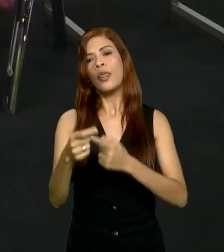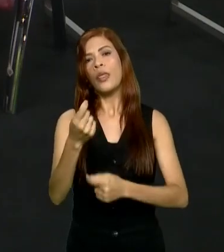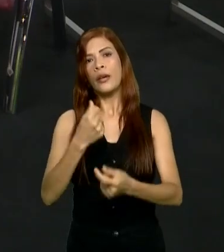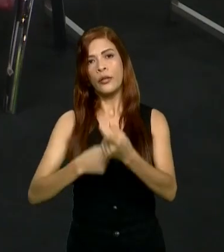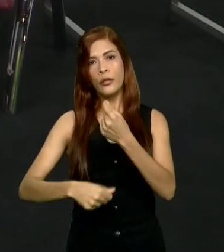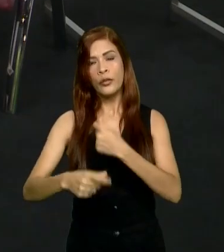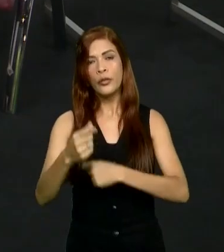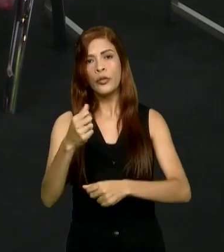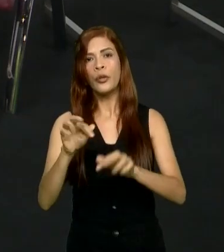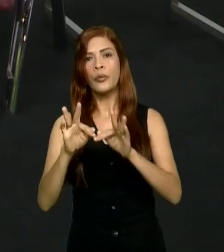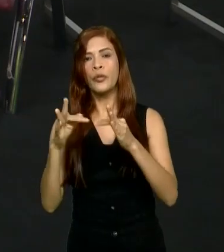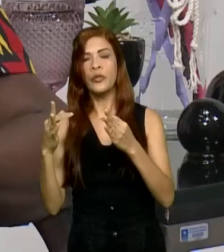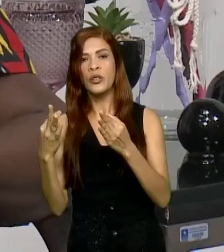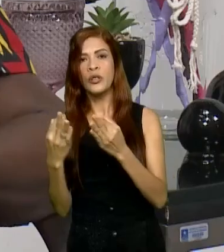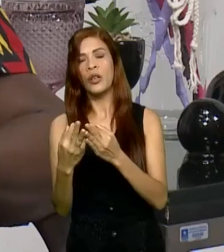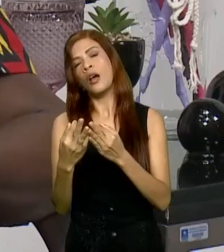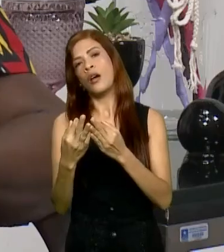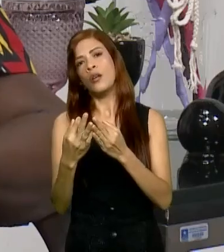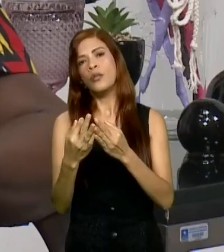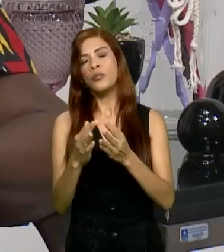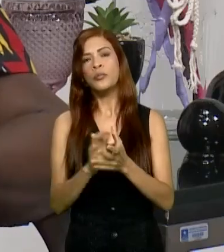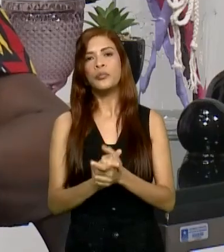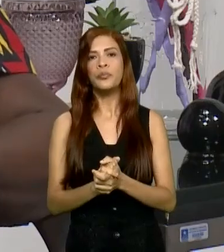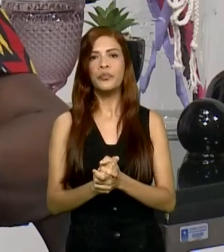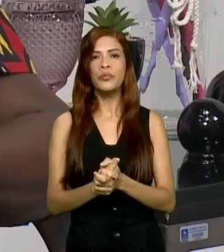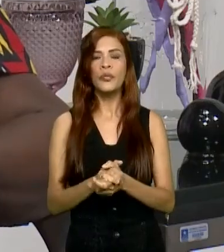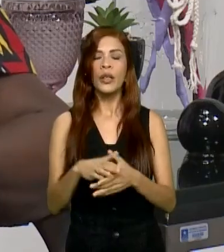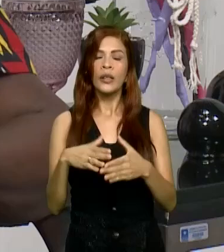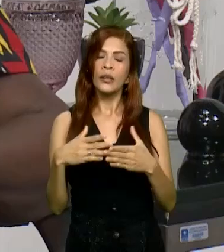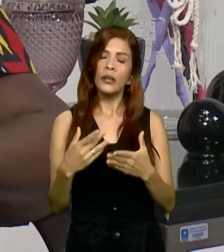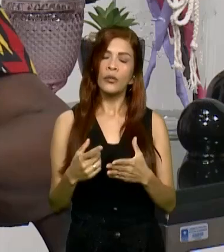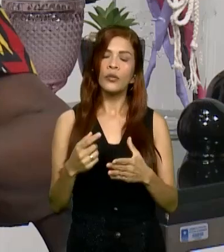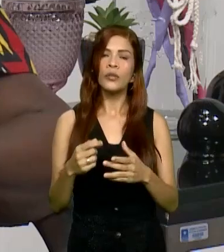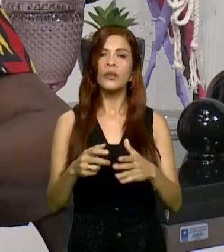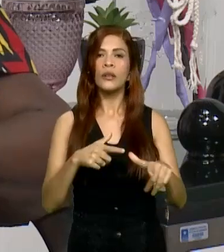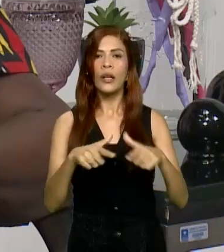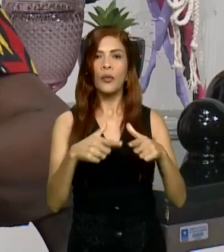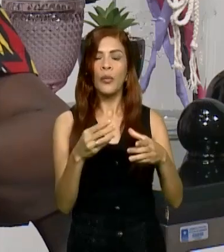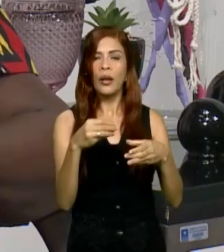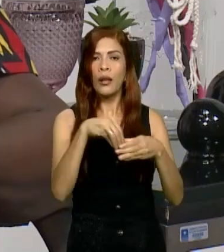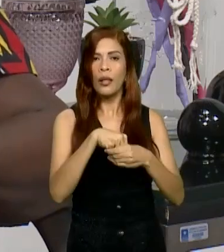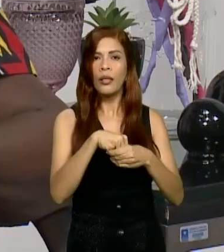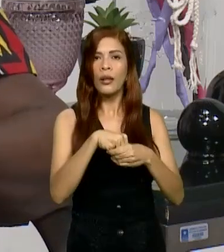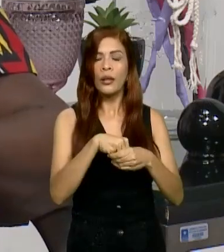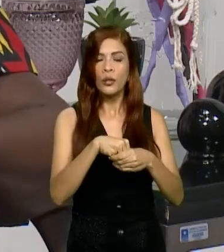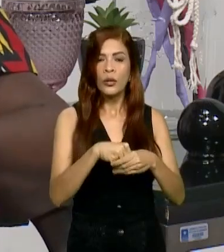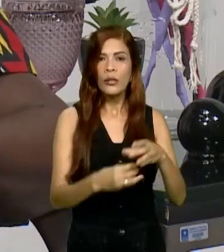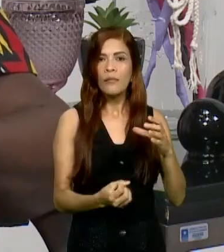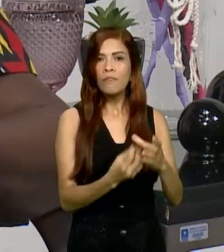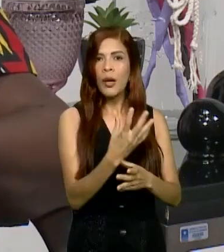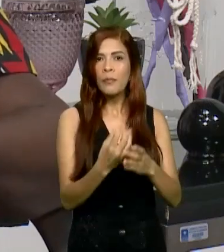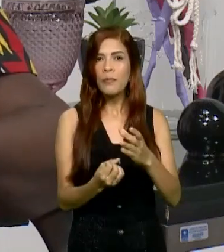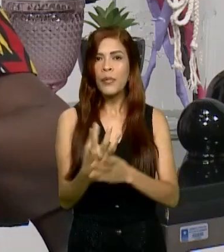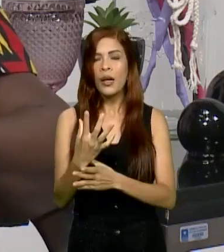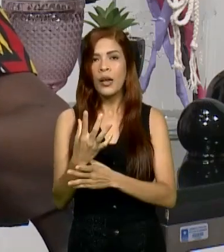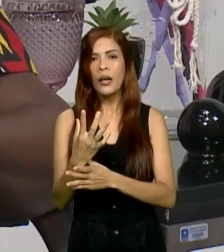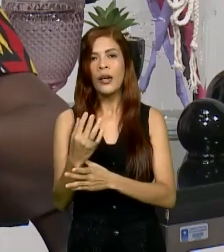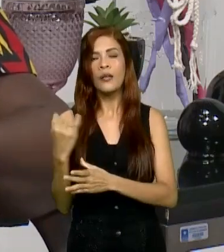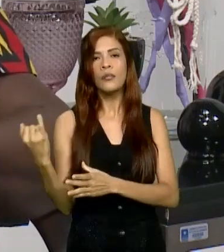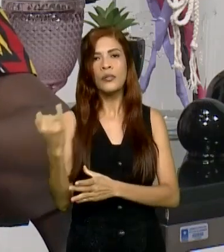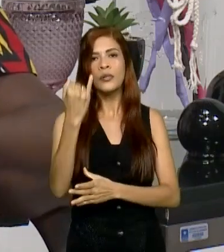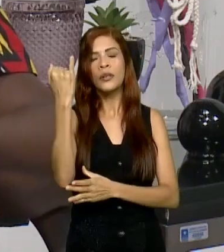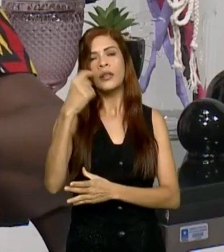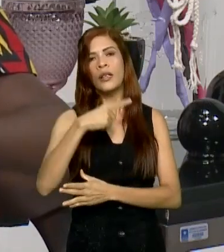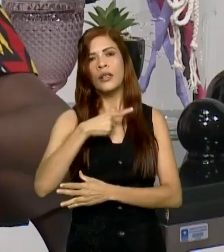né, da produção. E quando se trabalha nessa produção, é de extrema importância, né, que se tenhamos, né,